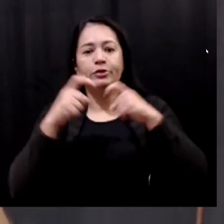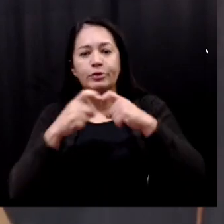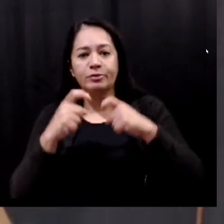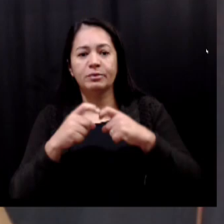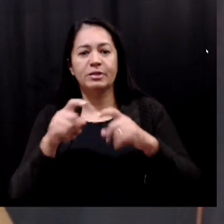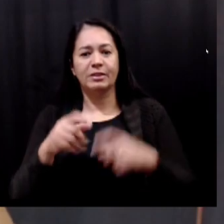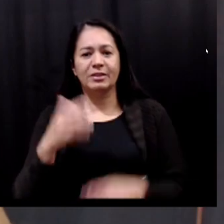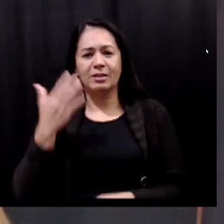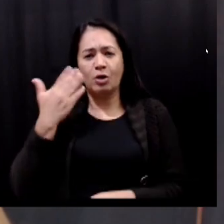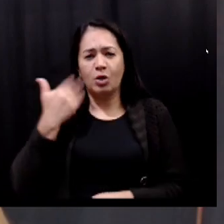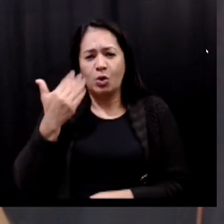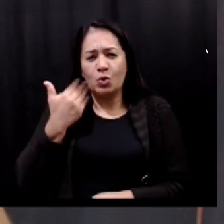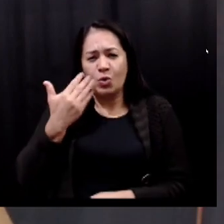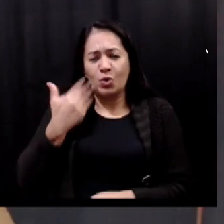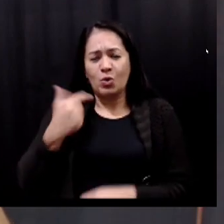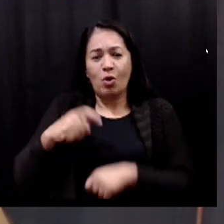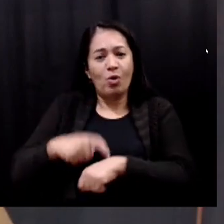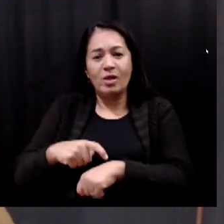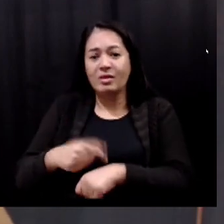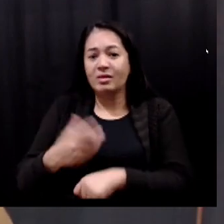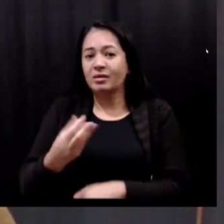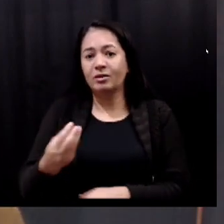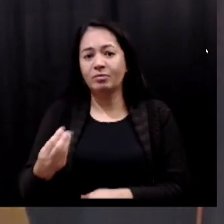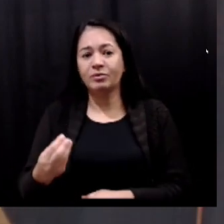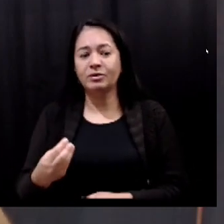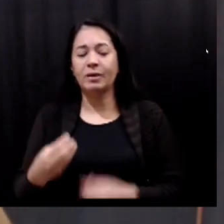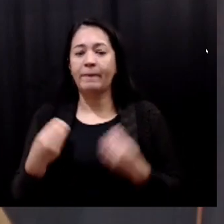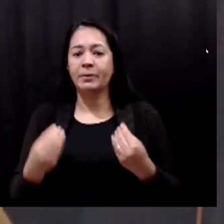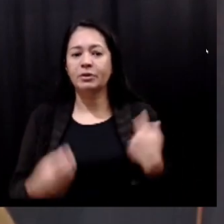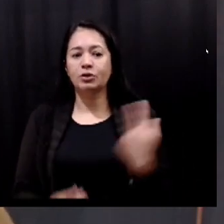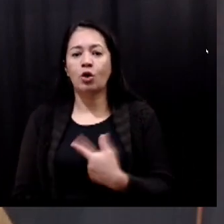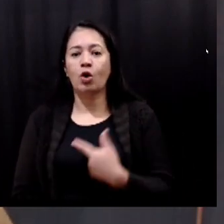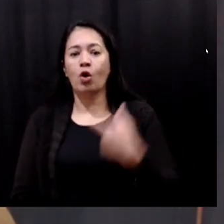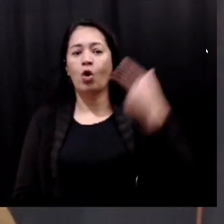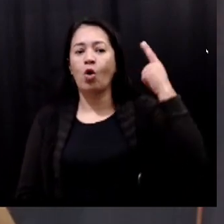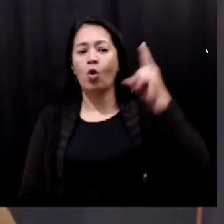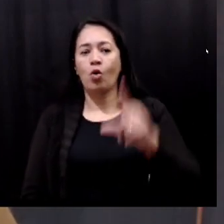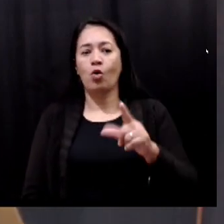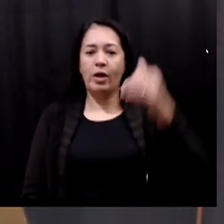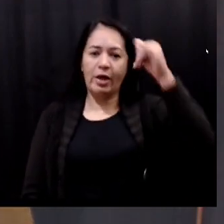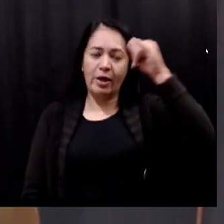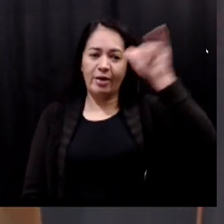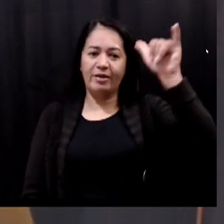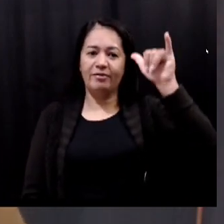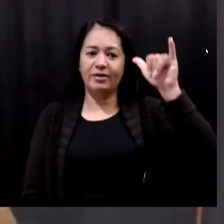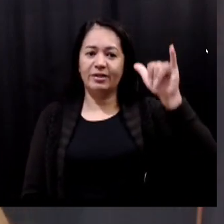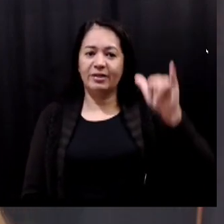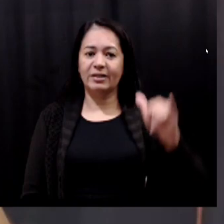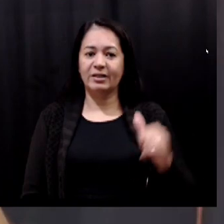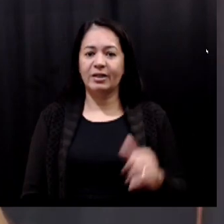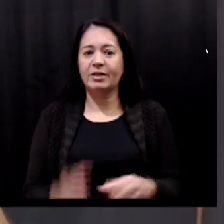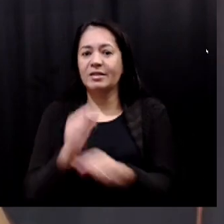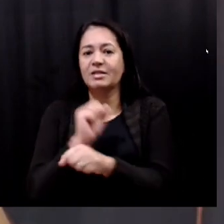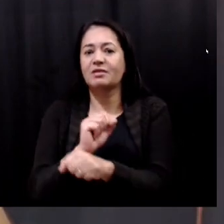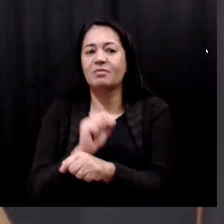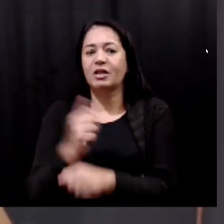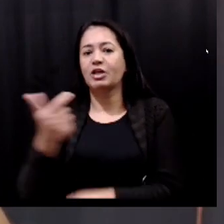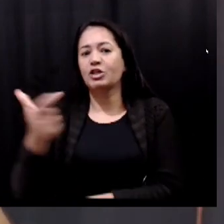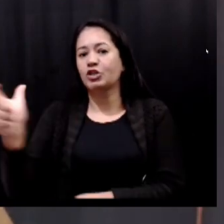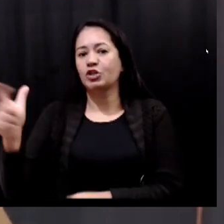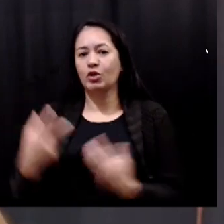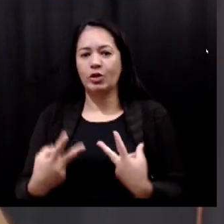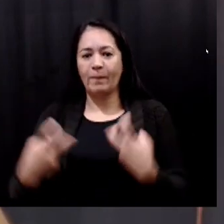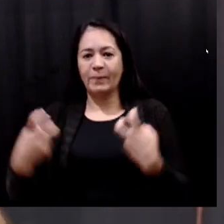tempo nosso, né? Então, para que a gente possa não entrar nessa coisa, a gente não pode esperar que os outros enxerguem a gente.